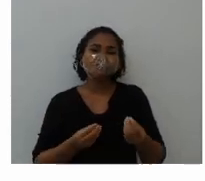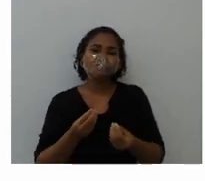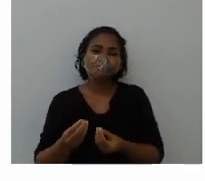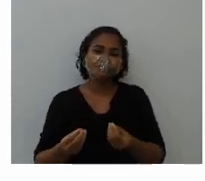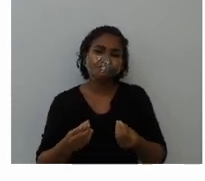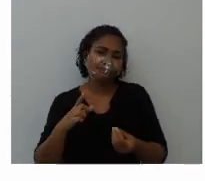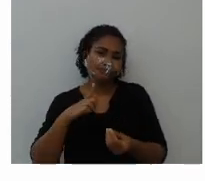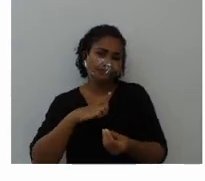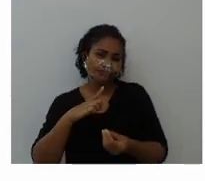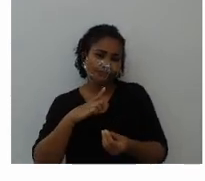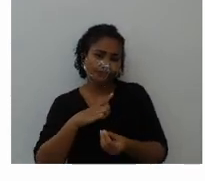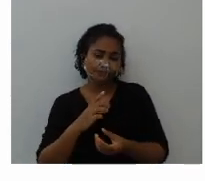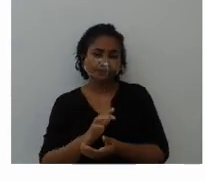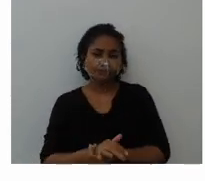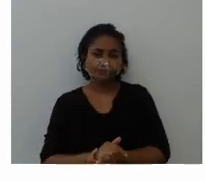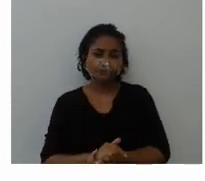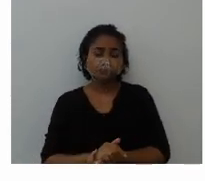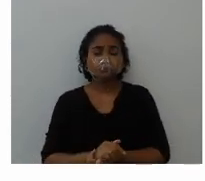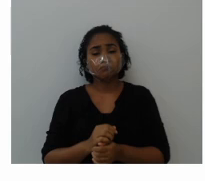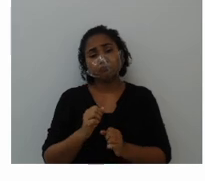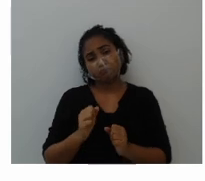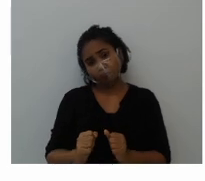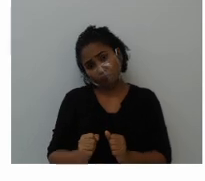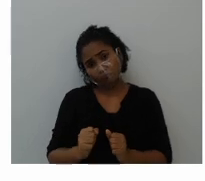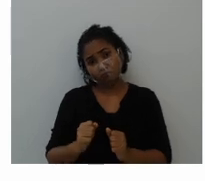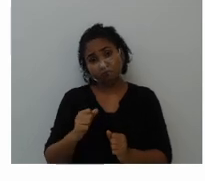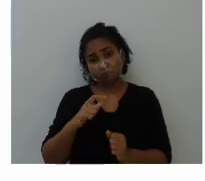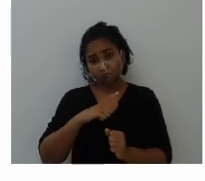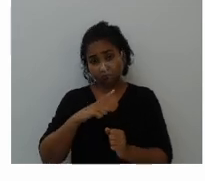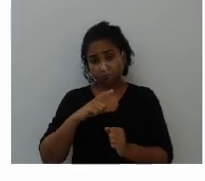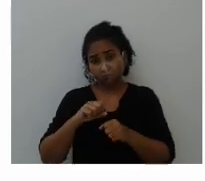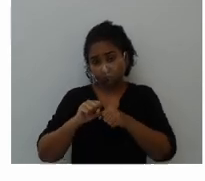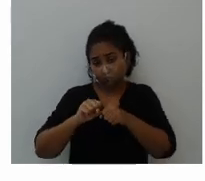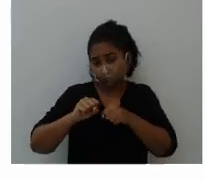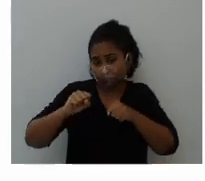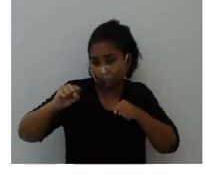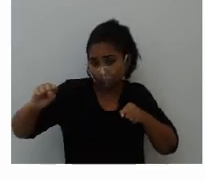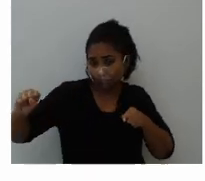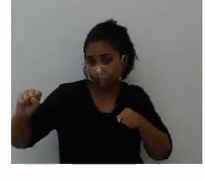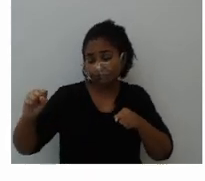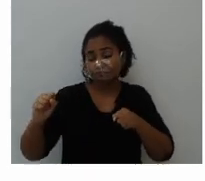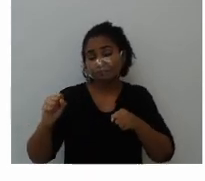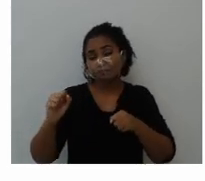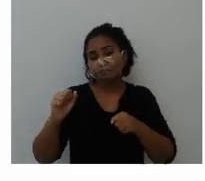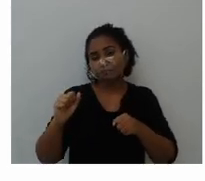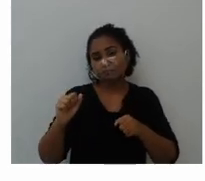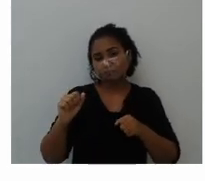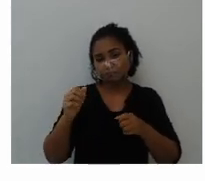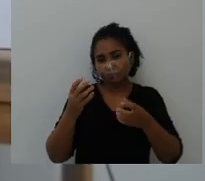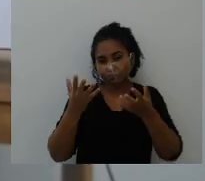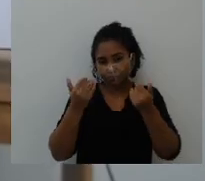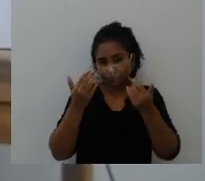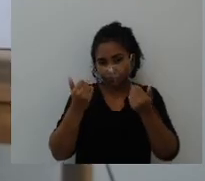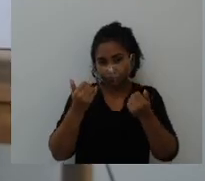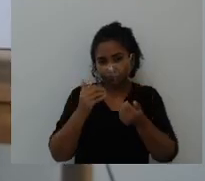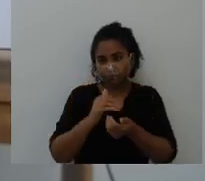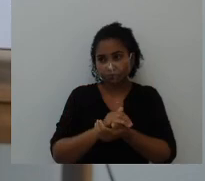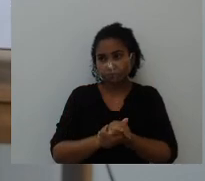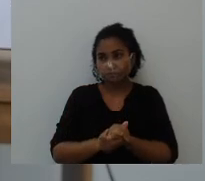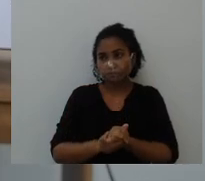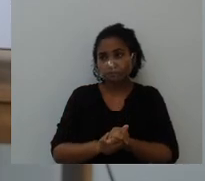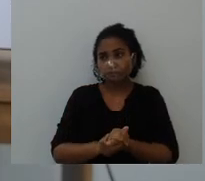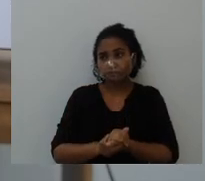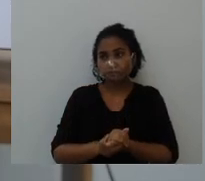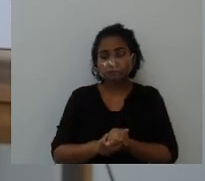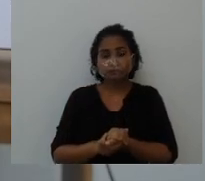fios você tem aí? Bom, você tem um fio daqui de A, você tem um fio. Vem para mim, ó. Vem para mim para que você veja.